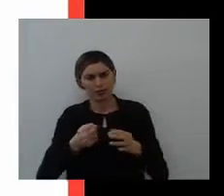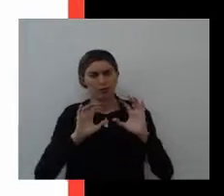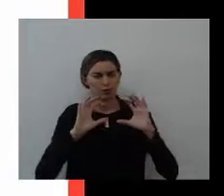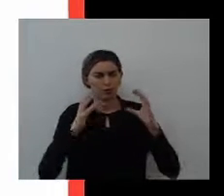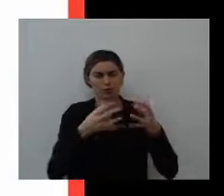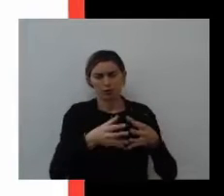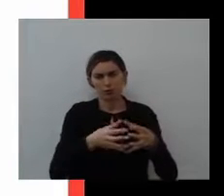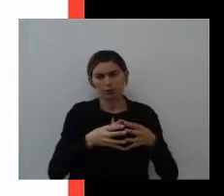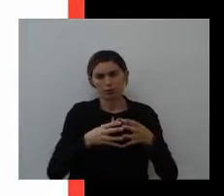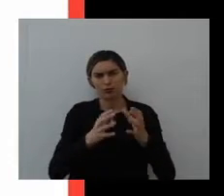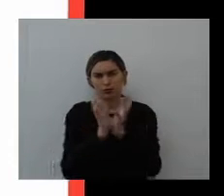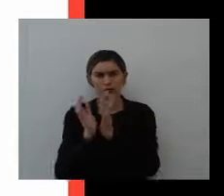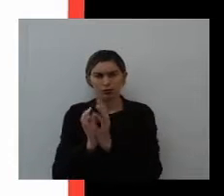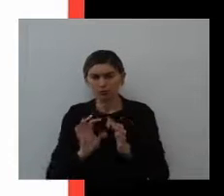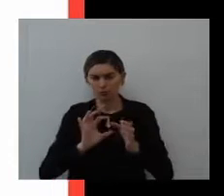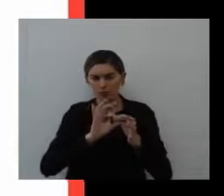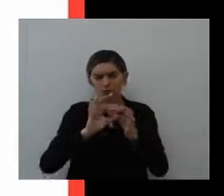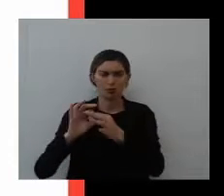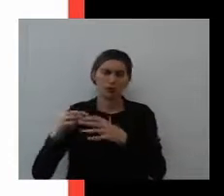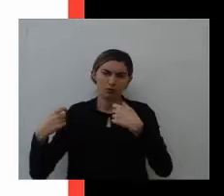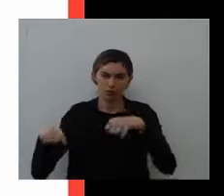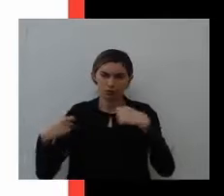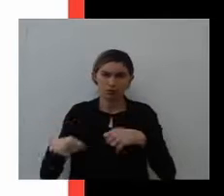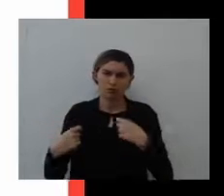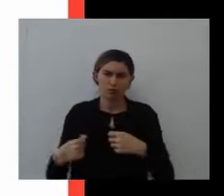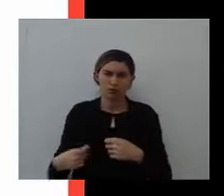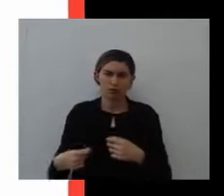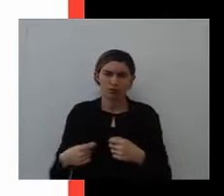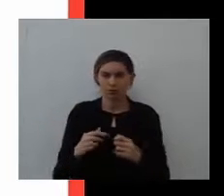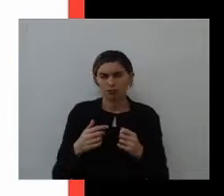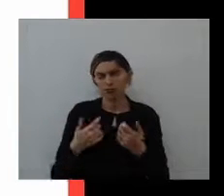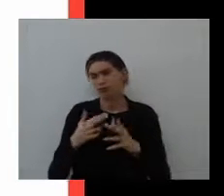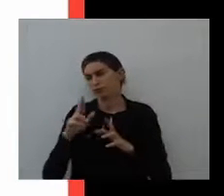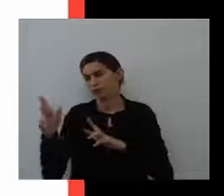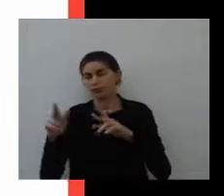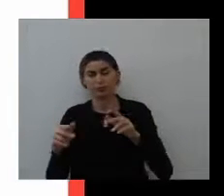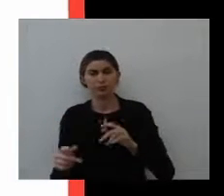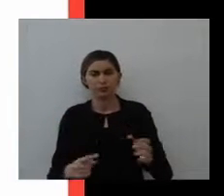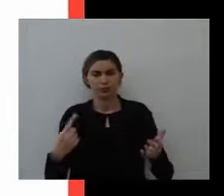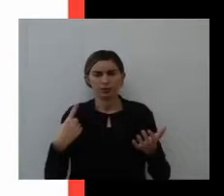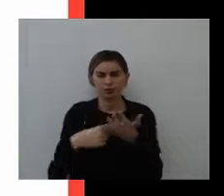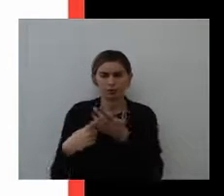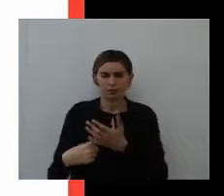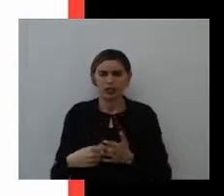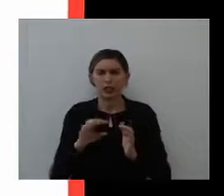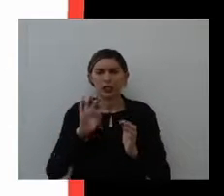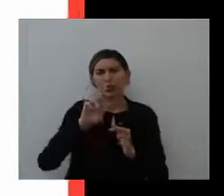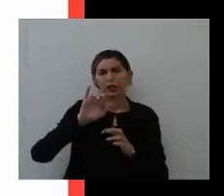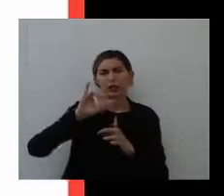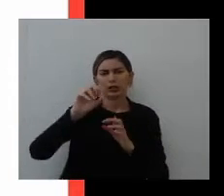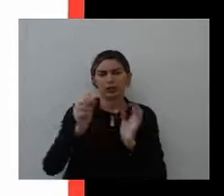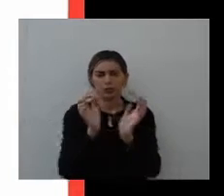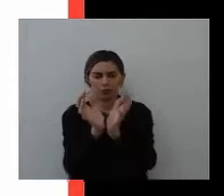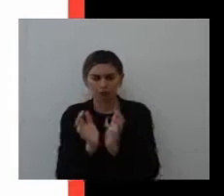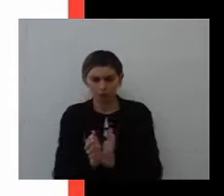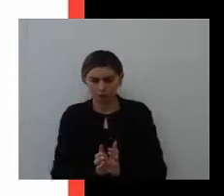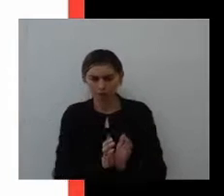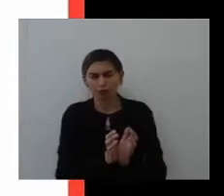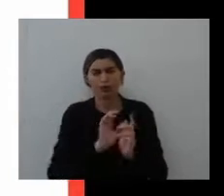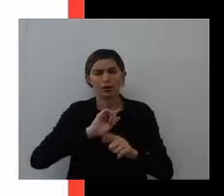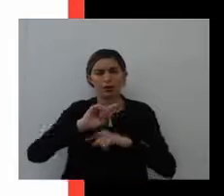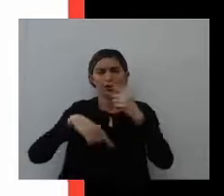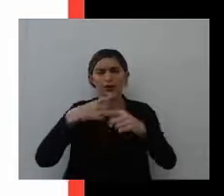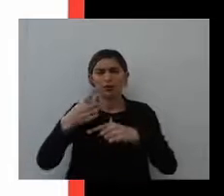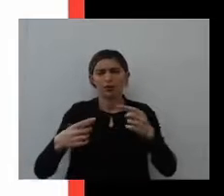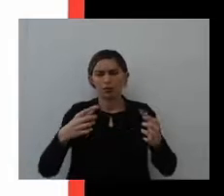se associam por necessidades afins e formam as tribos. As tribos, mais tarde,